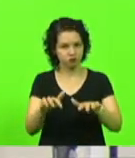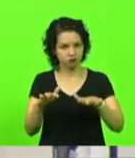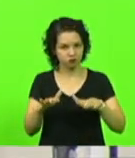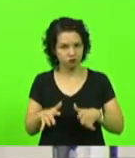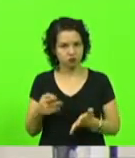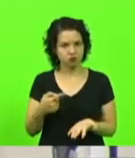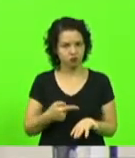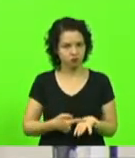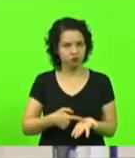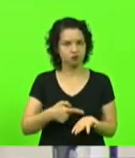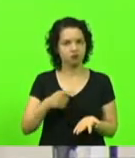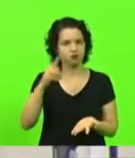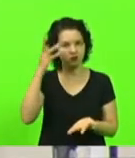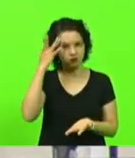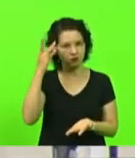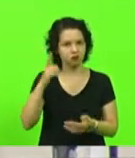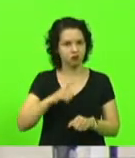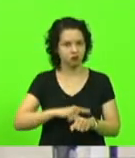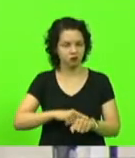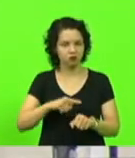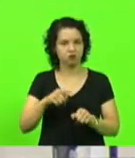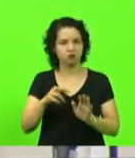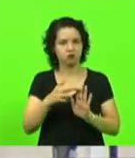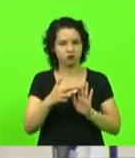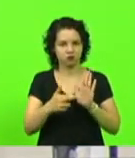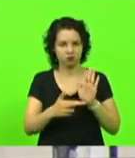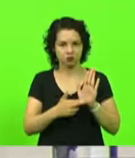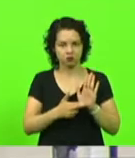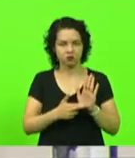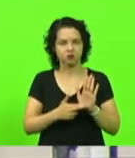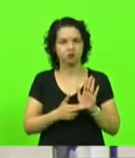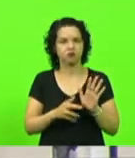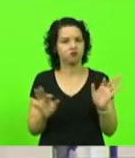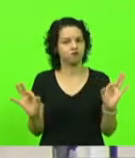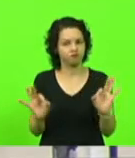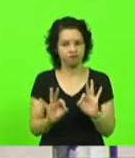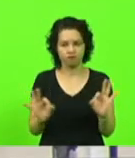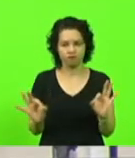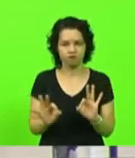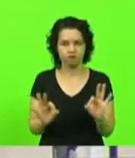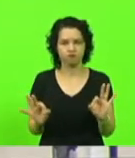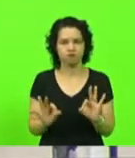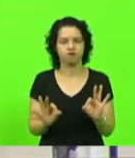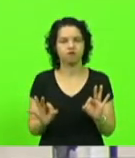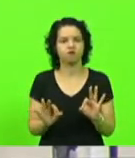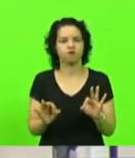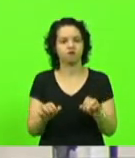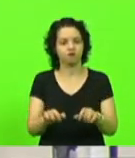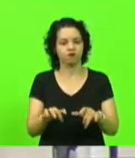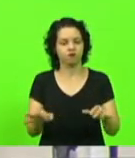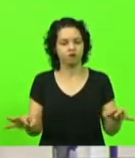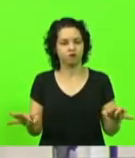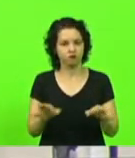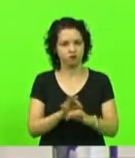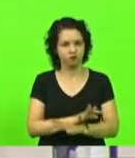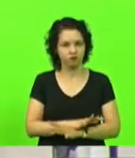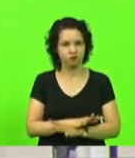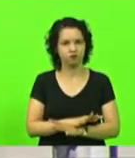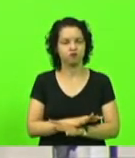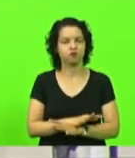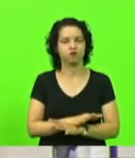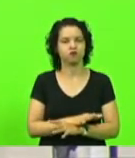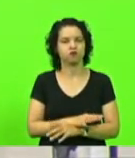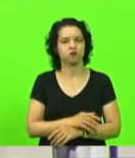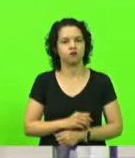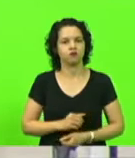seguinte, no horário regimental. Nada mais havendo, e antes de encerrar a sessão, o senhor